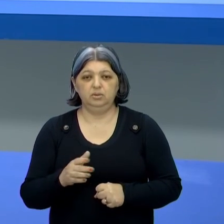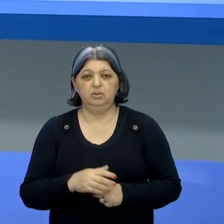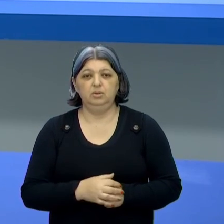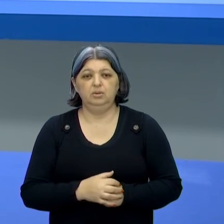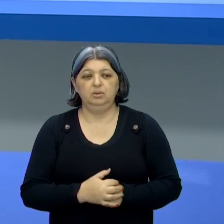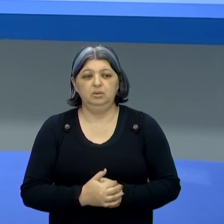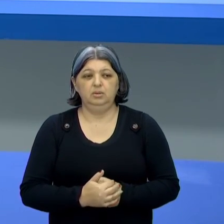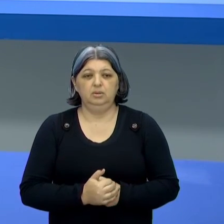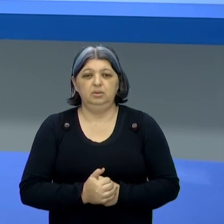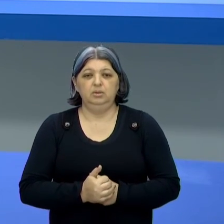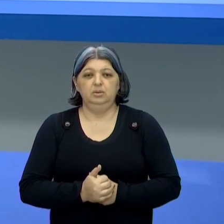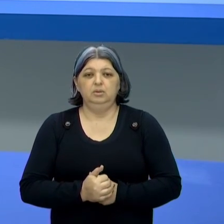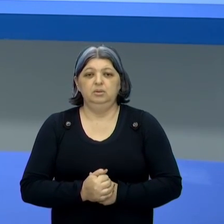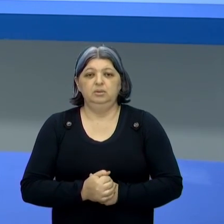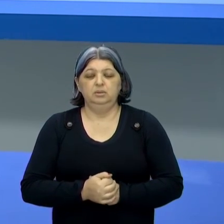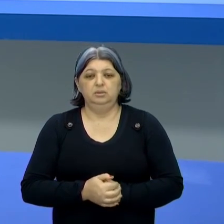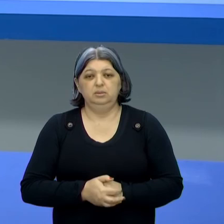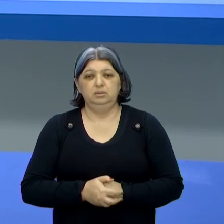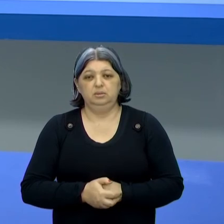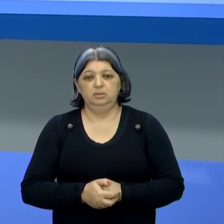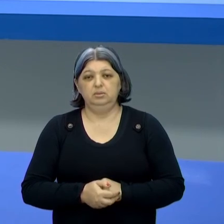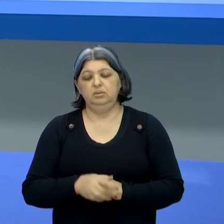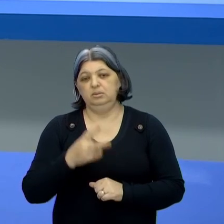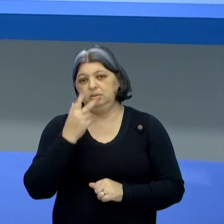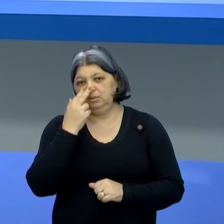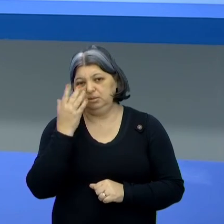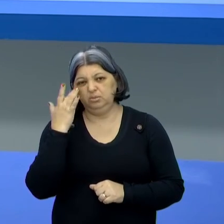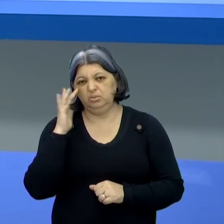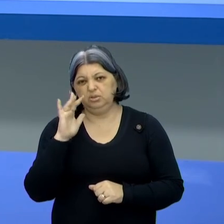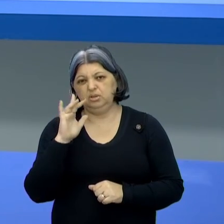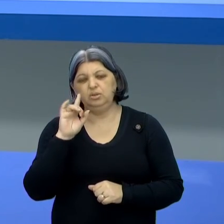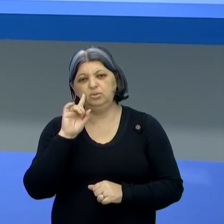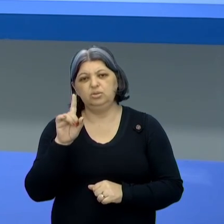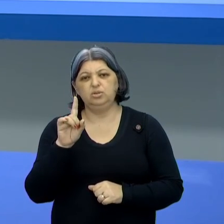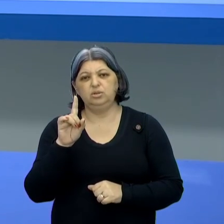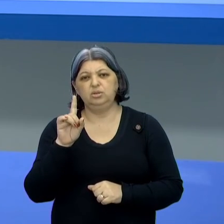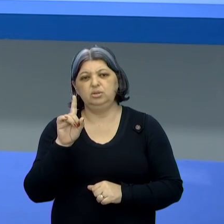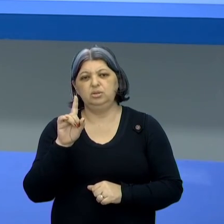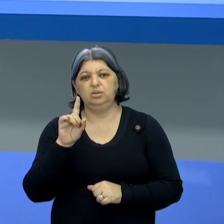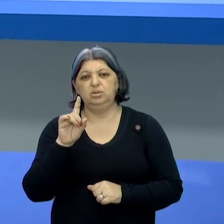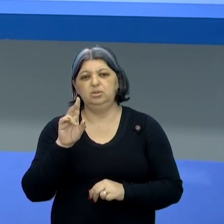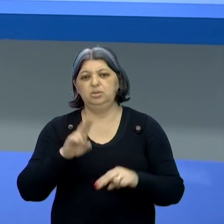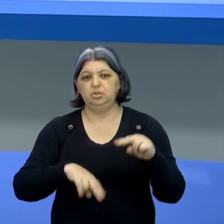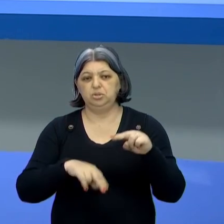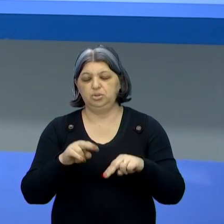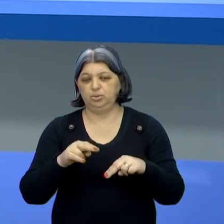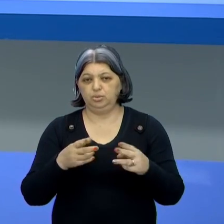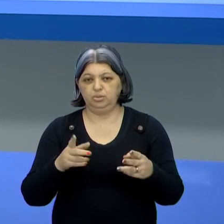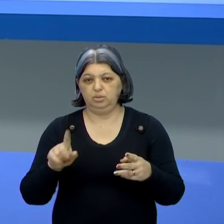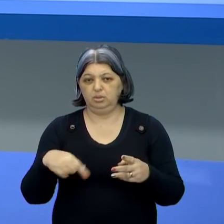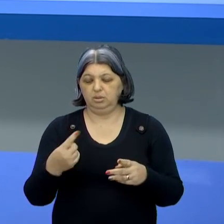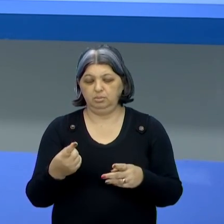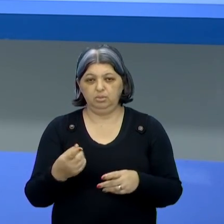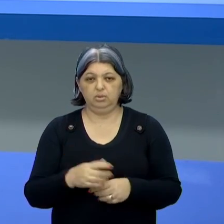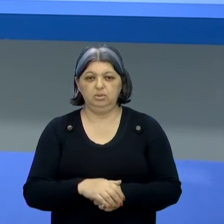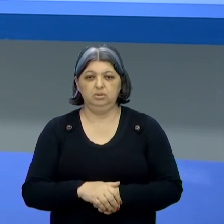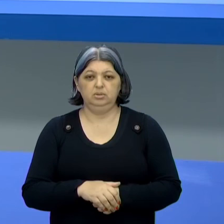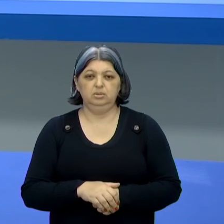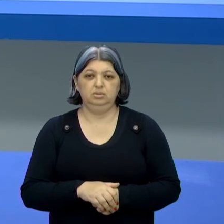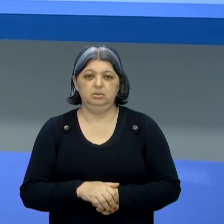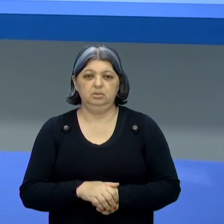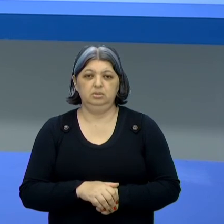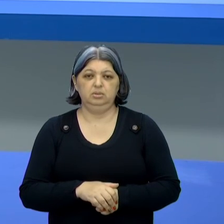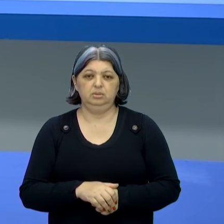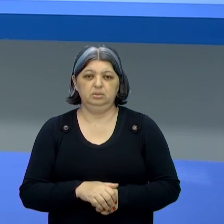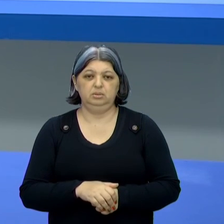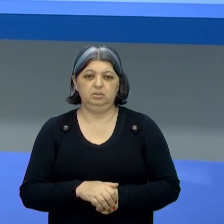cheque especial. Esse ano, eu não sei que dia de junho vai expirar a nossa cota, depois dali para frente a gente